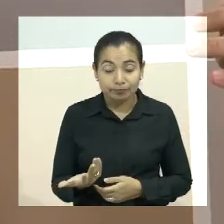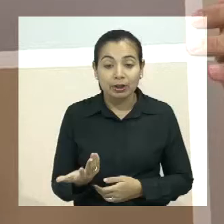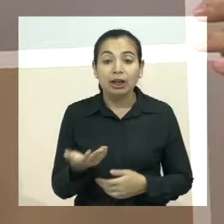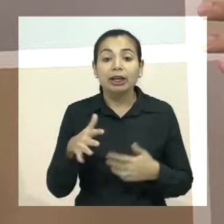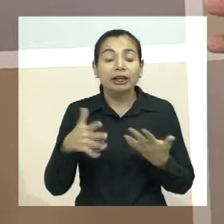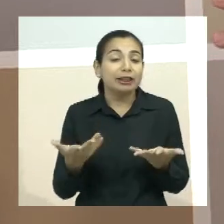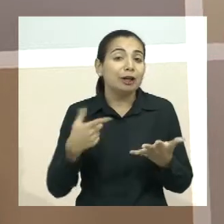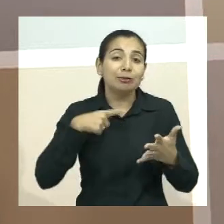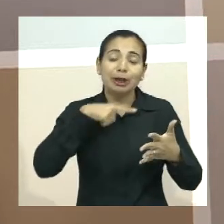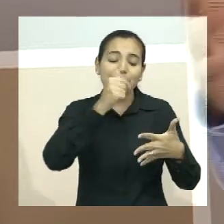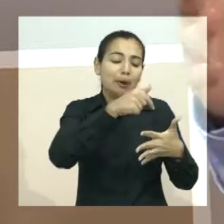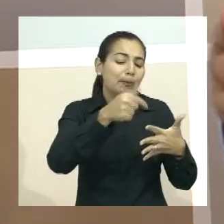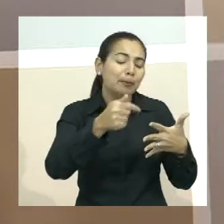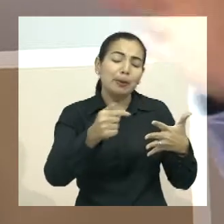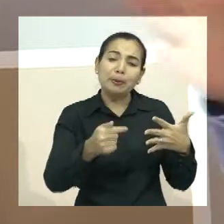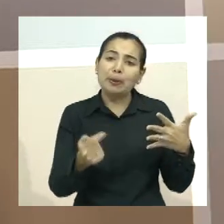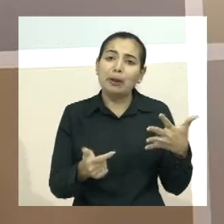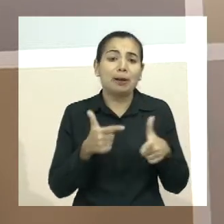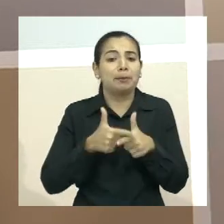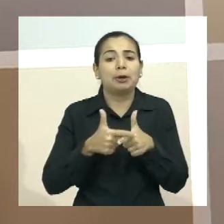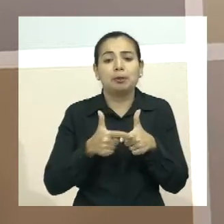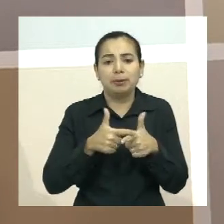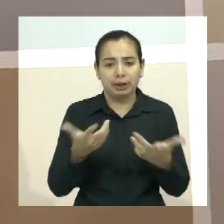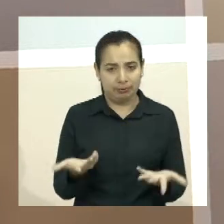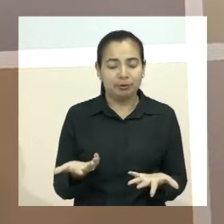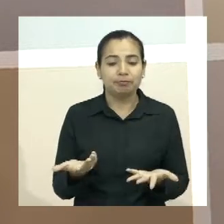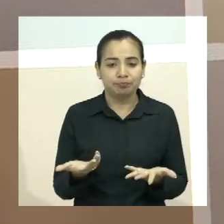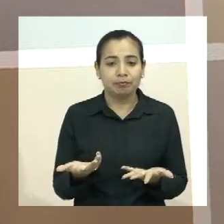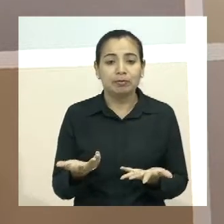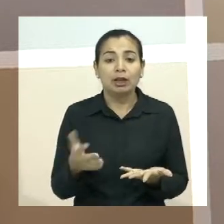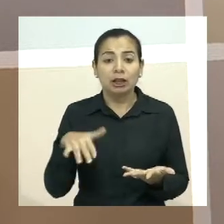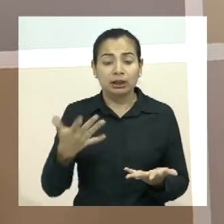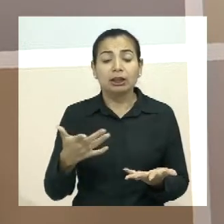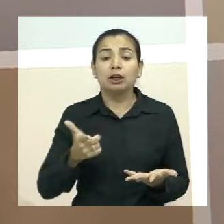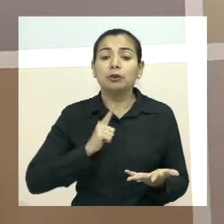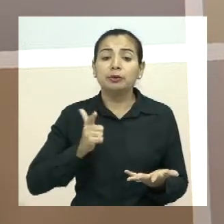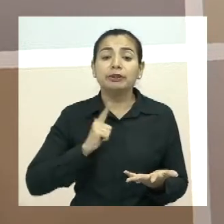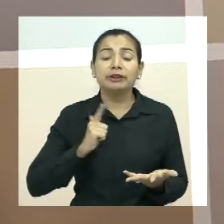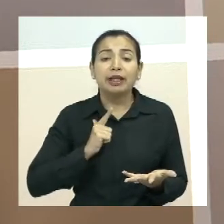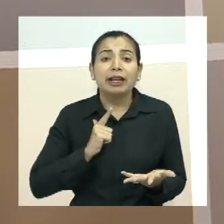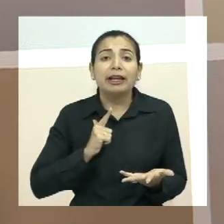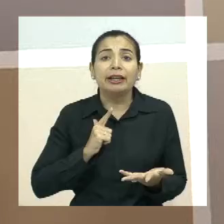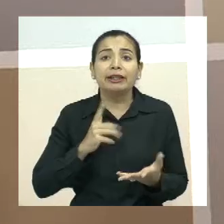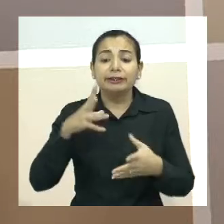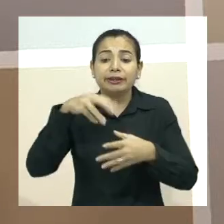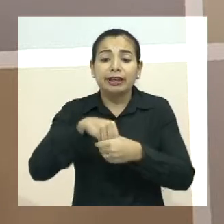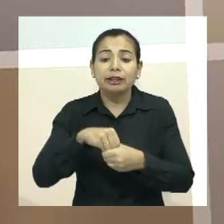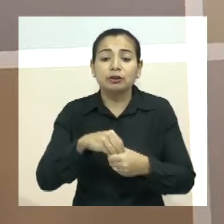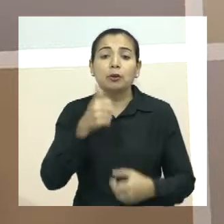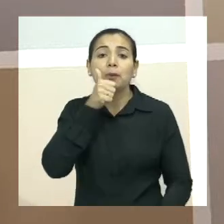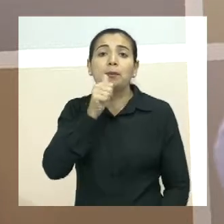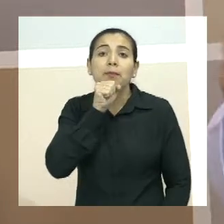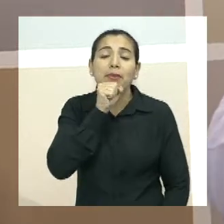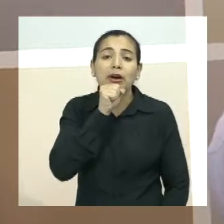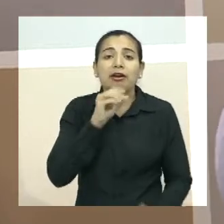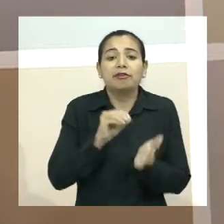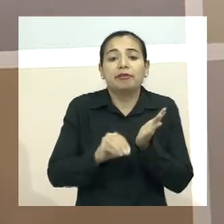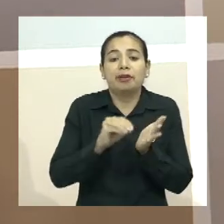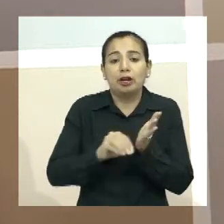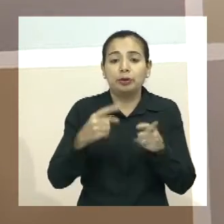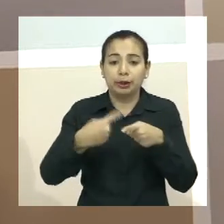trabalho científico, a coisa é maior ainda. O americano ele tem um sentimento de culpa muito grande pela ausência materna dentro de casa. Os